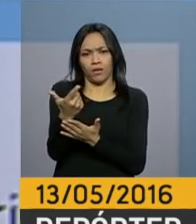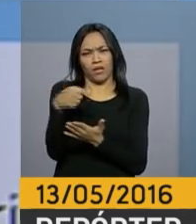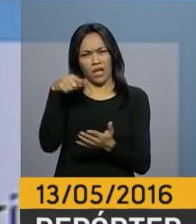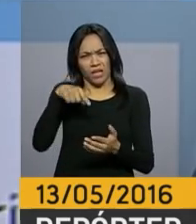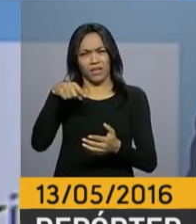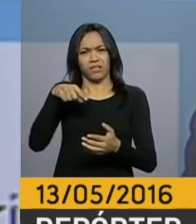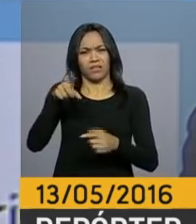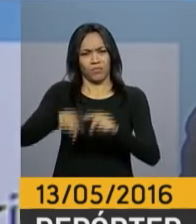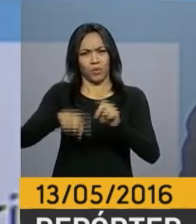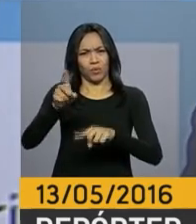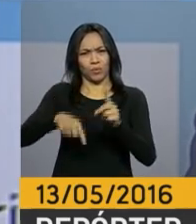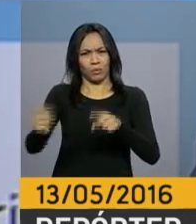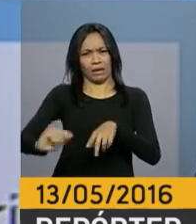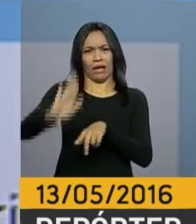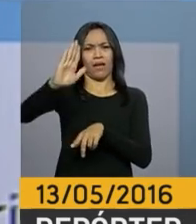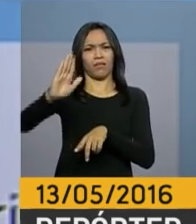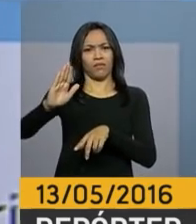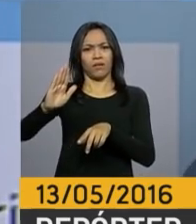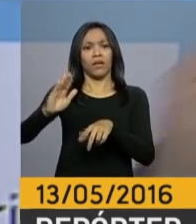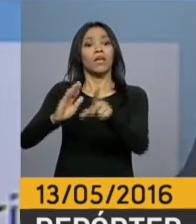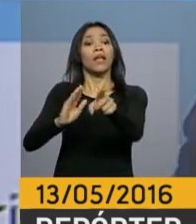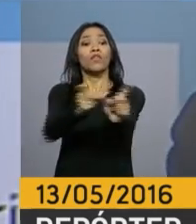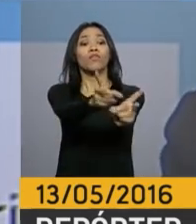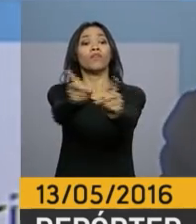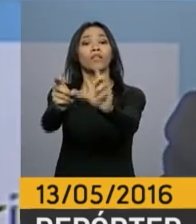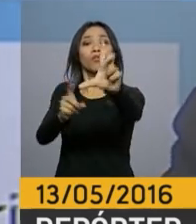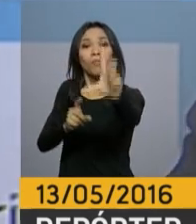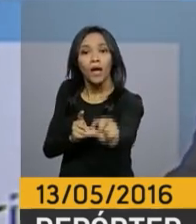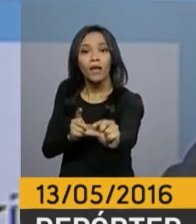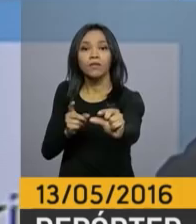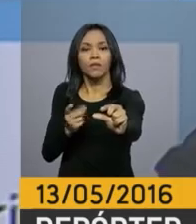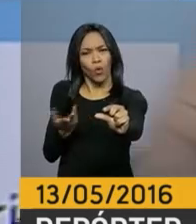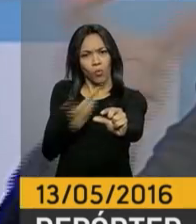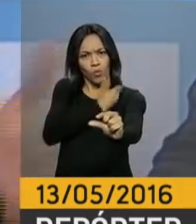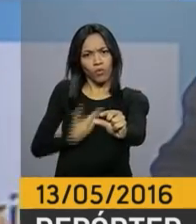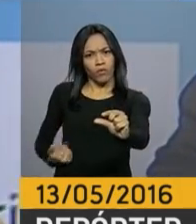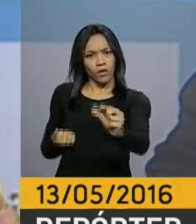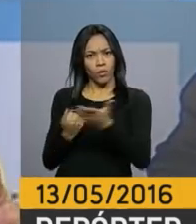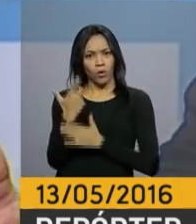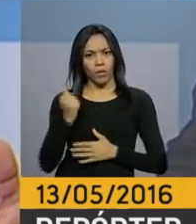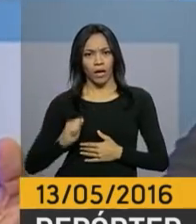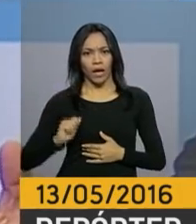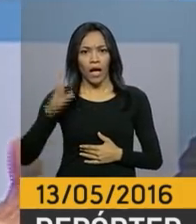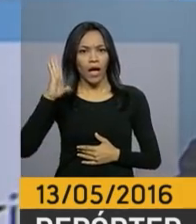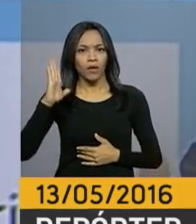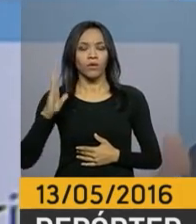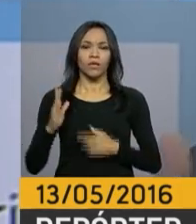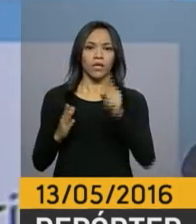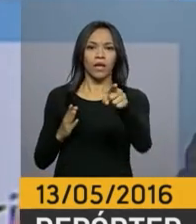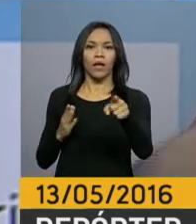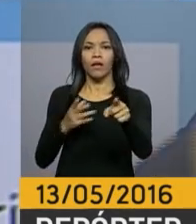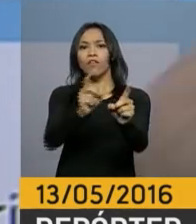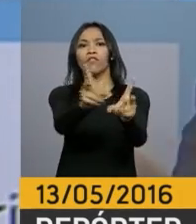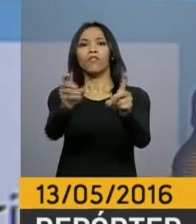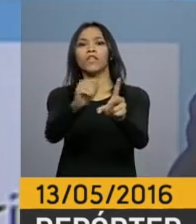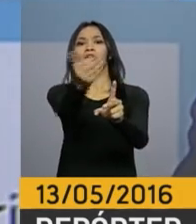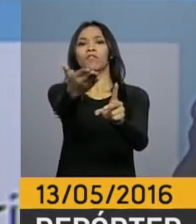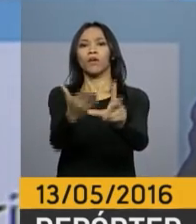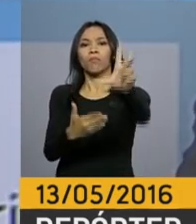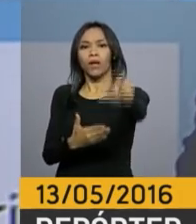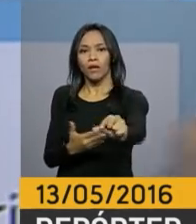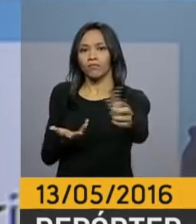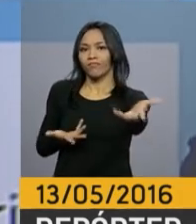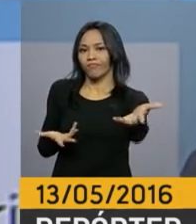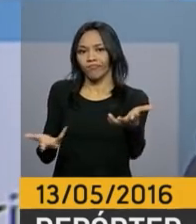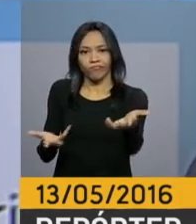é é uma visão que pode produzir o efeito inverso a gente vai est estendendo a a a patente por conta desse contrato